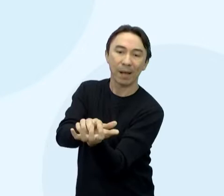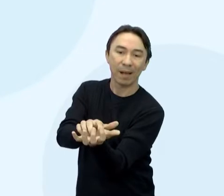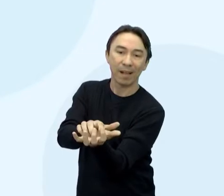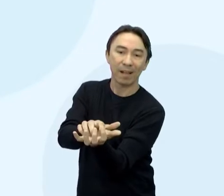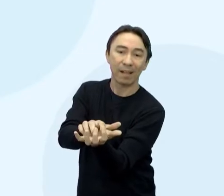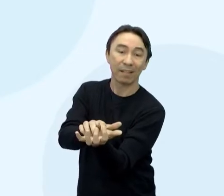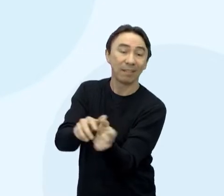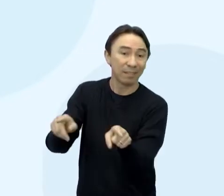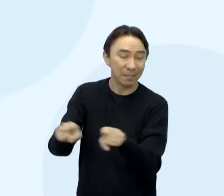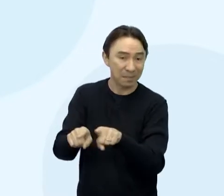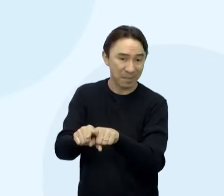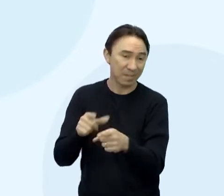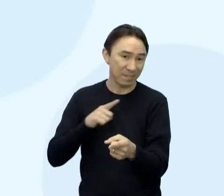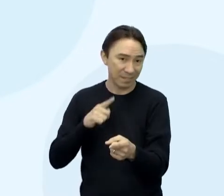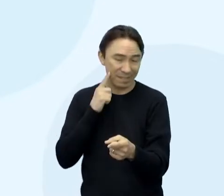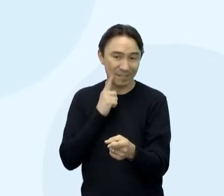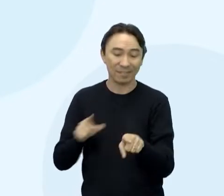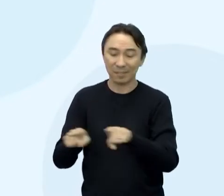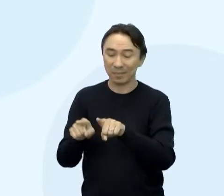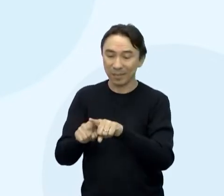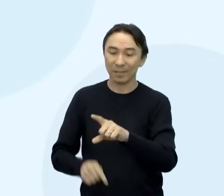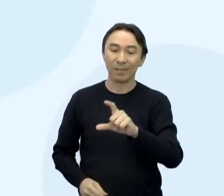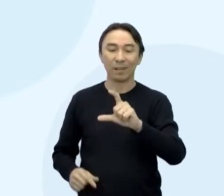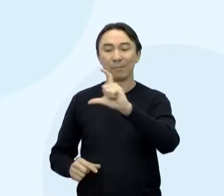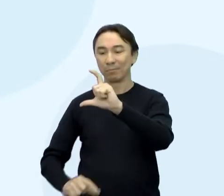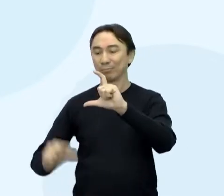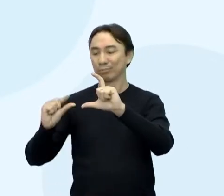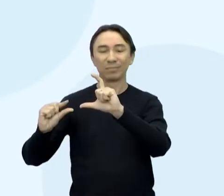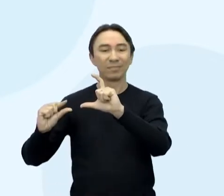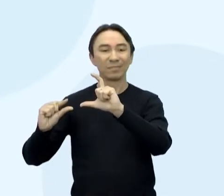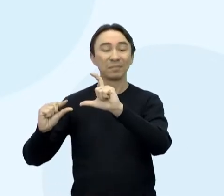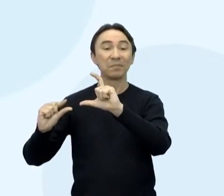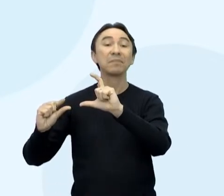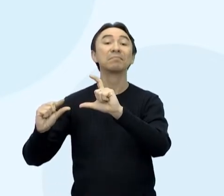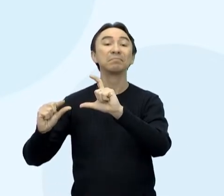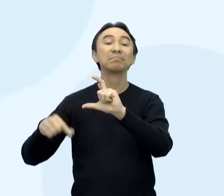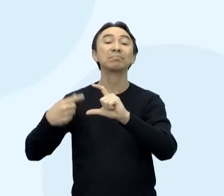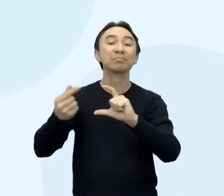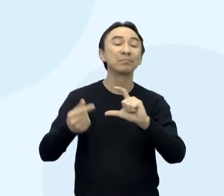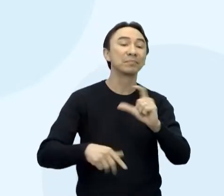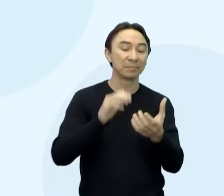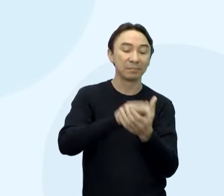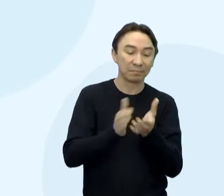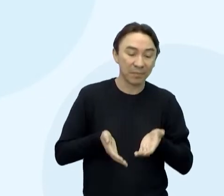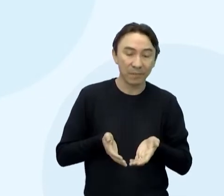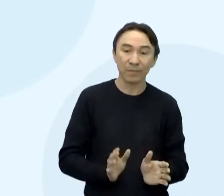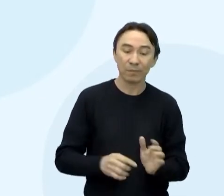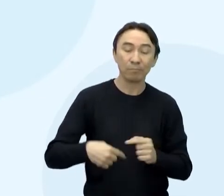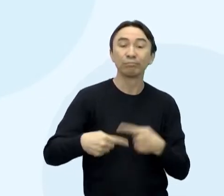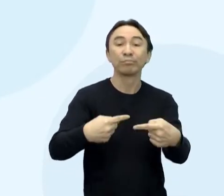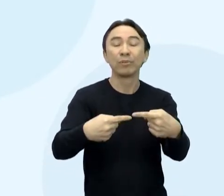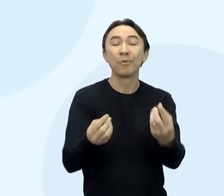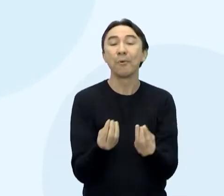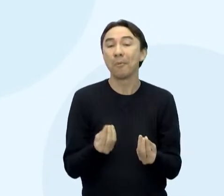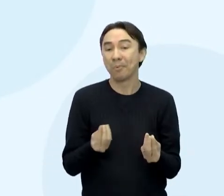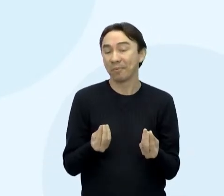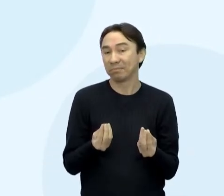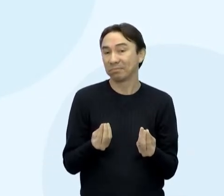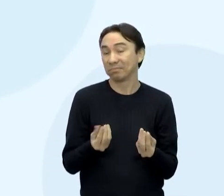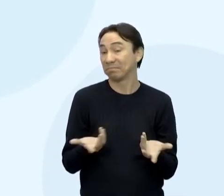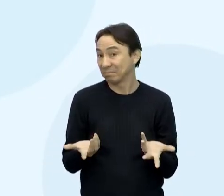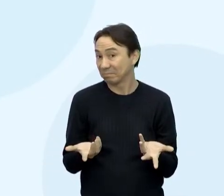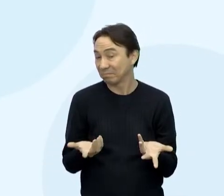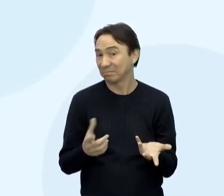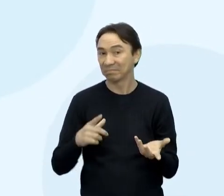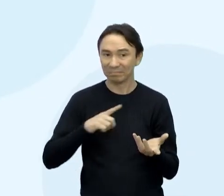mulher também azão azinho. Como que vai ser então esses indivíduos? Então, como que vai